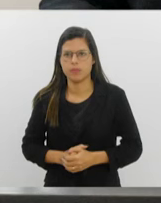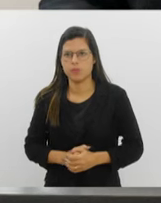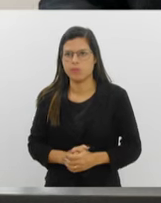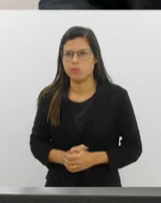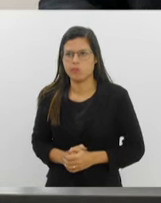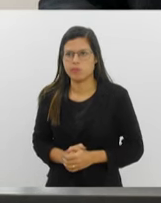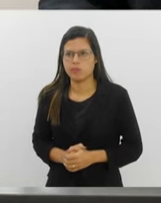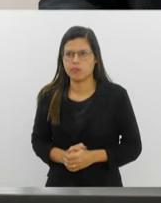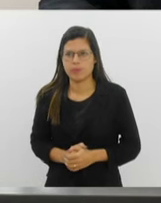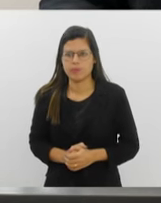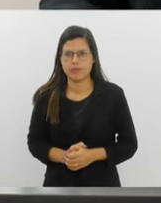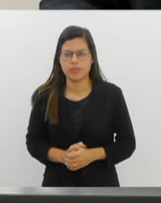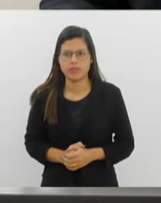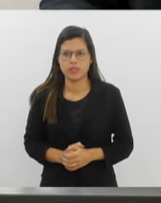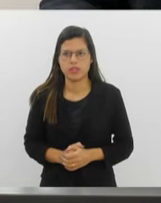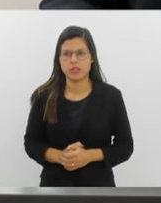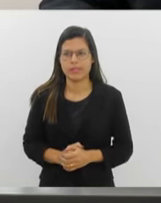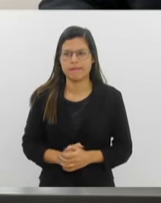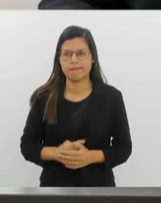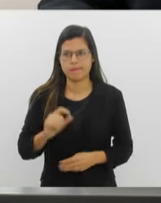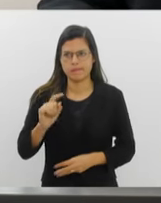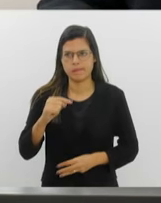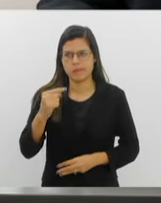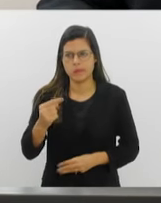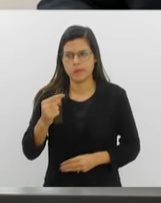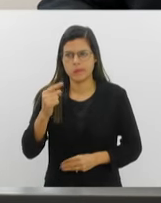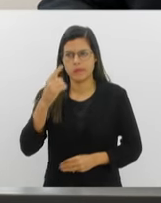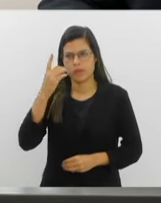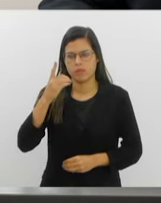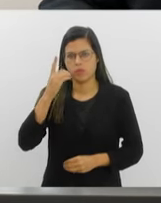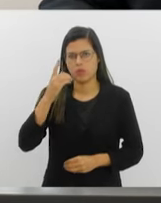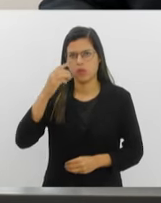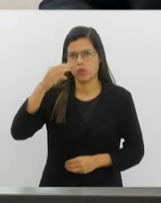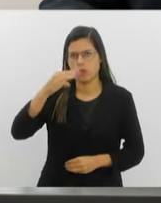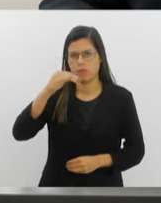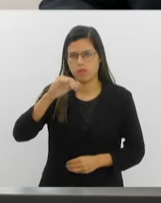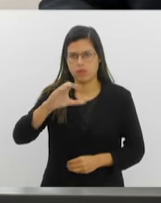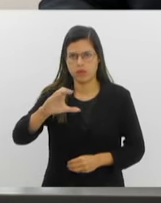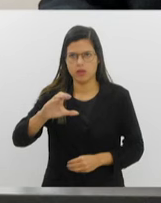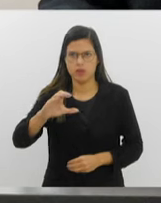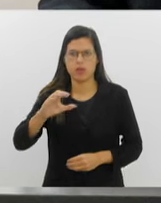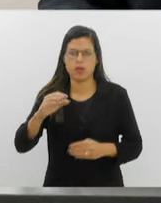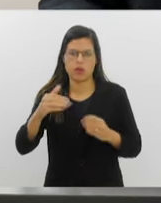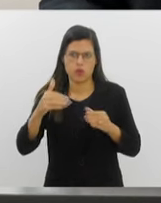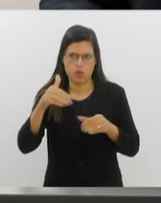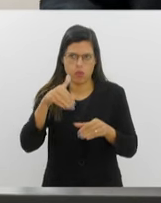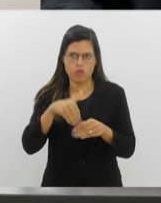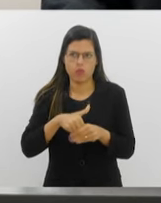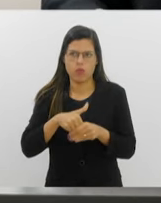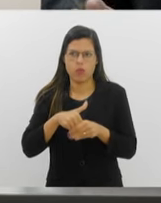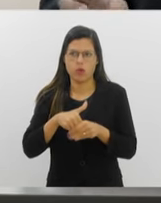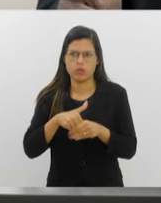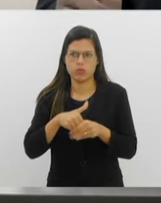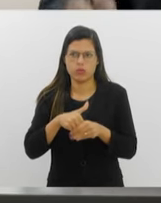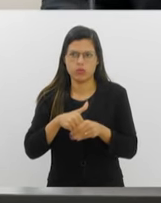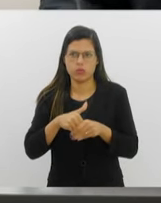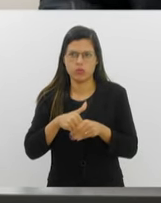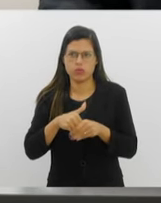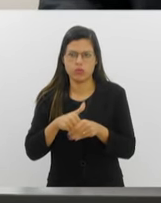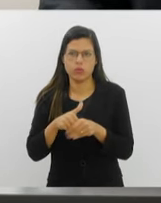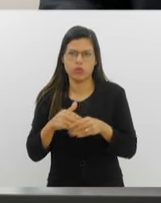inconstitucionalidade. O próximo é o deputado Carlos Mink. Eu voto de acordo com o meu voto em separado,